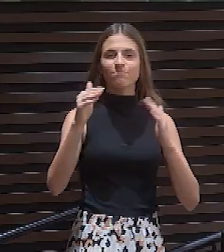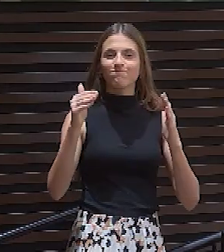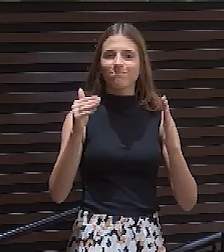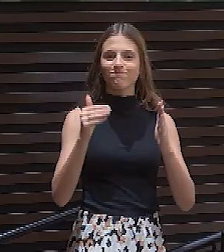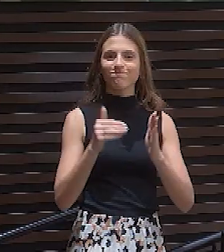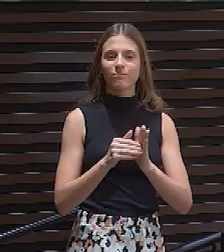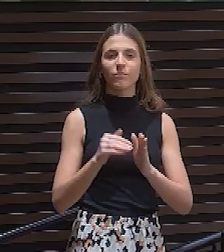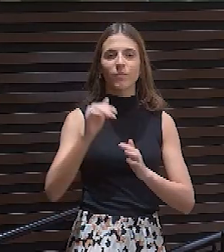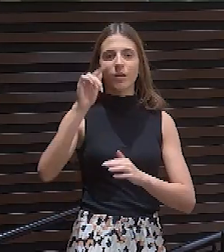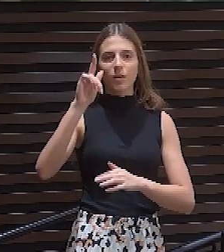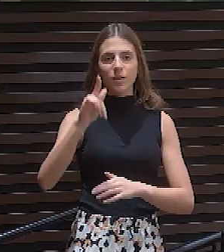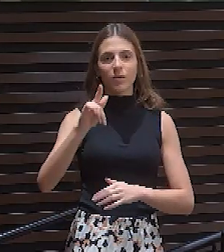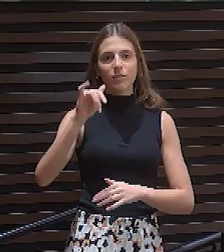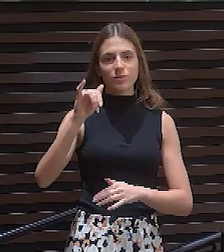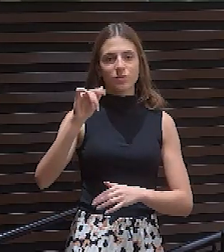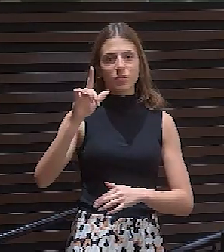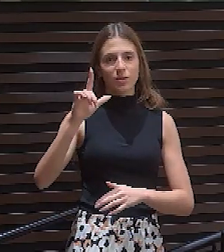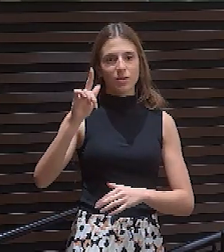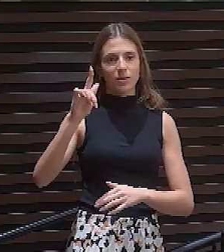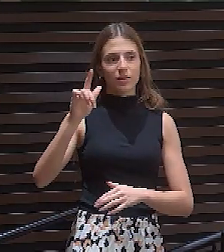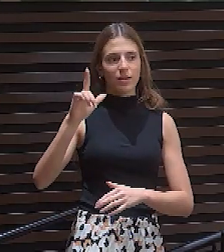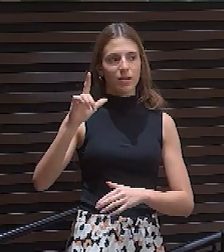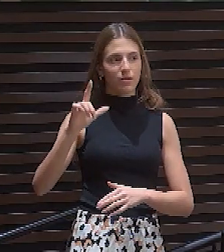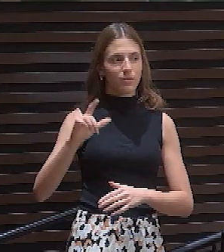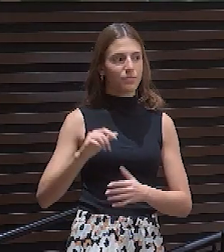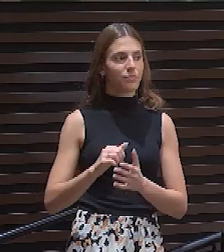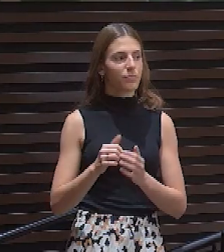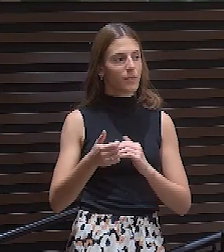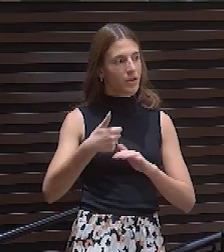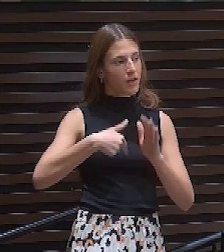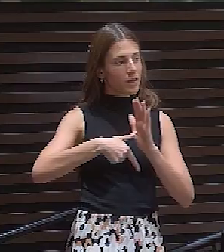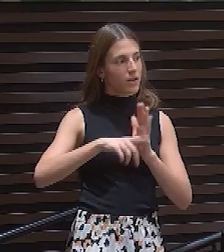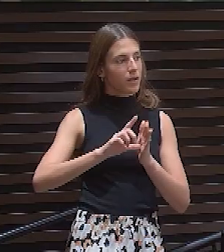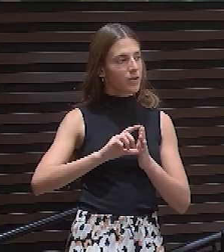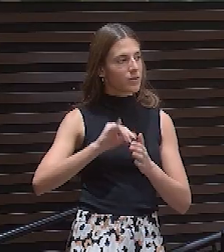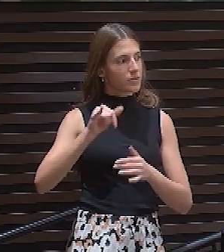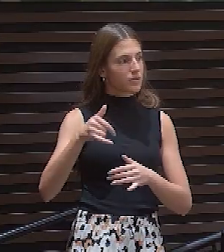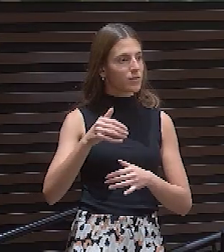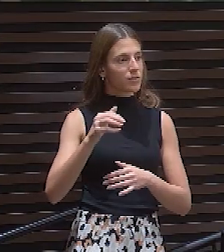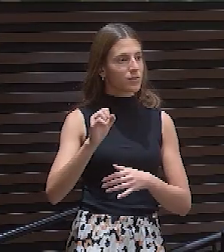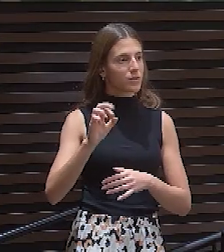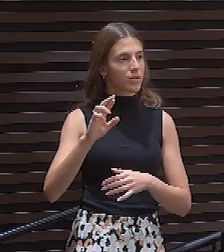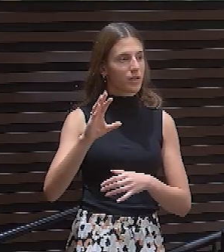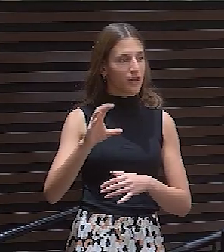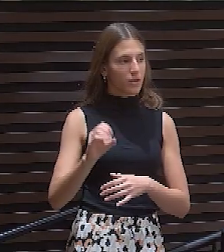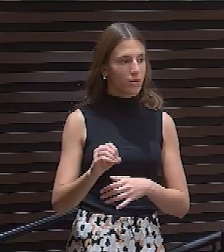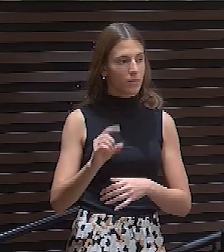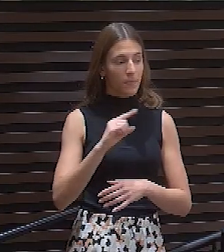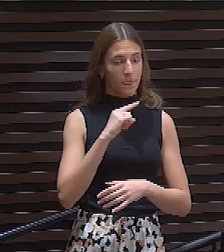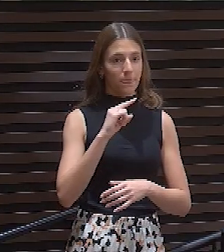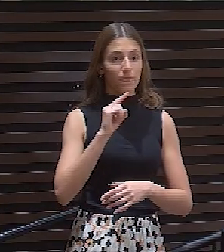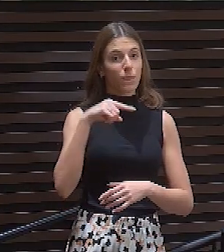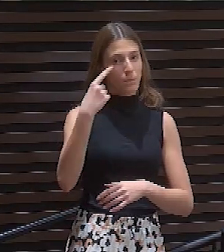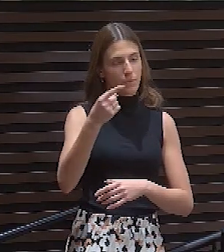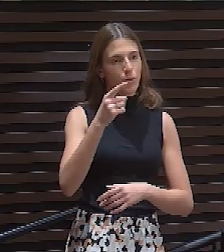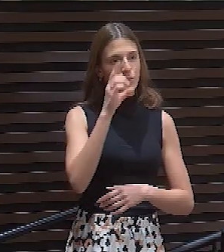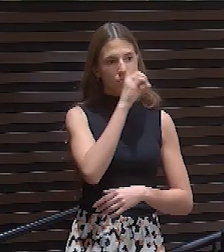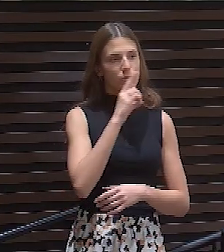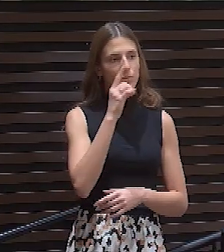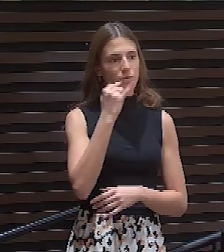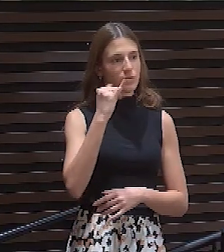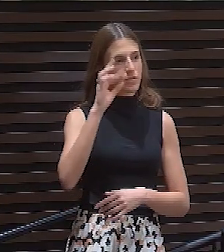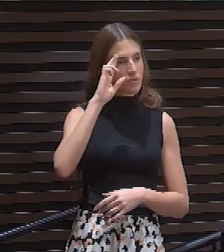Gilgal vem antes de Jericó. Domingo que vem, se o Senhor permitir, nós vamos tratar de Jericó, que é